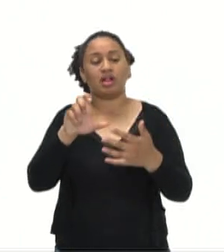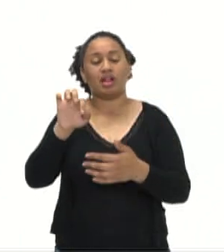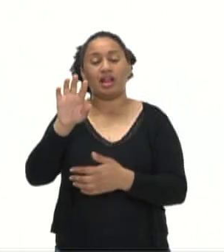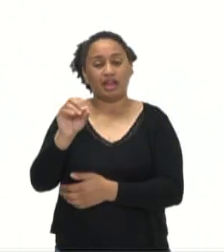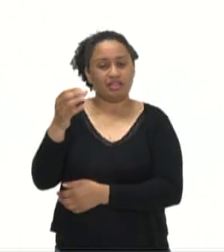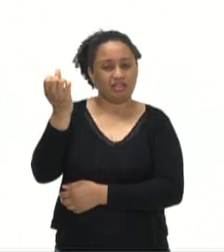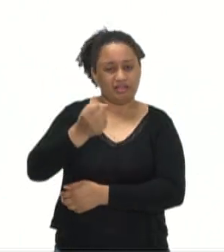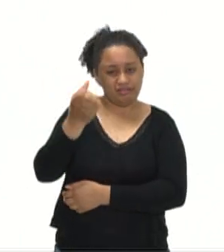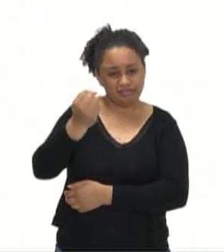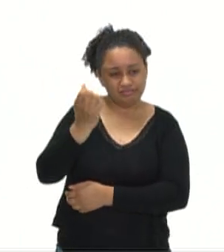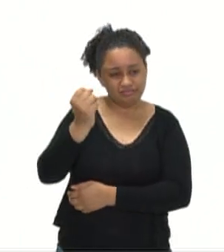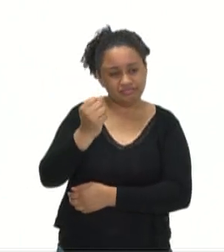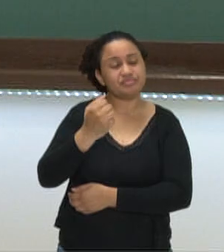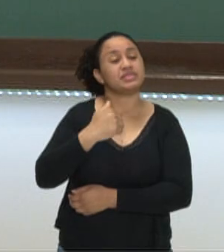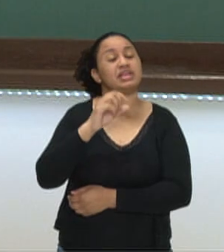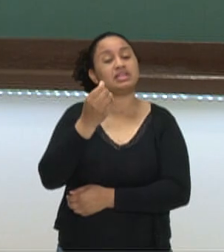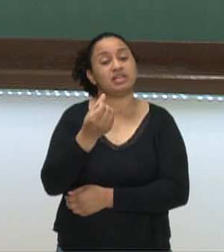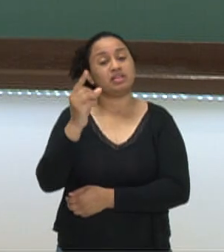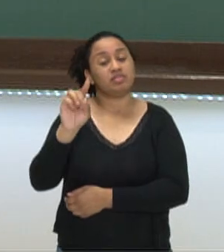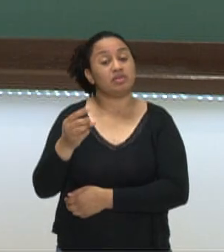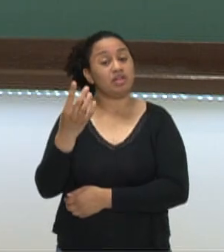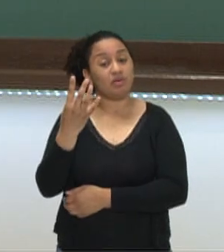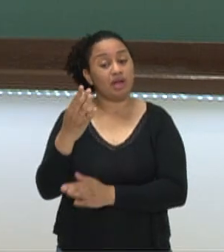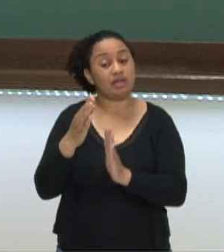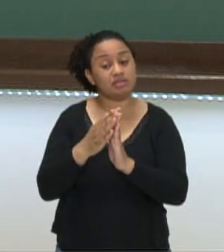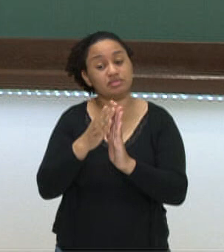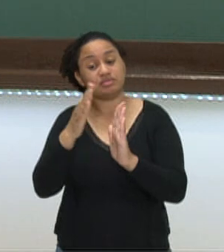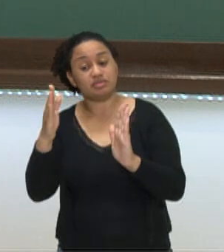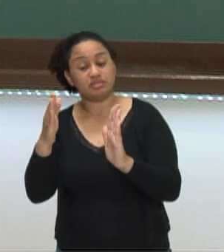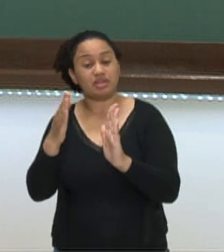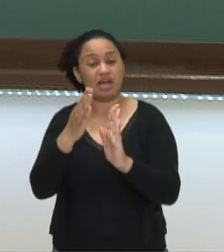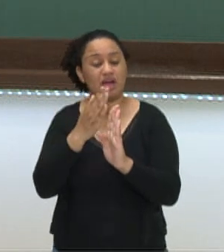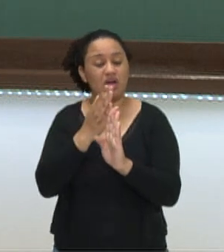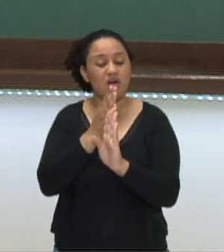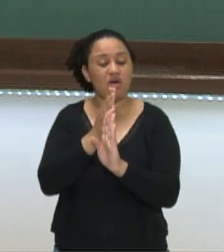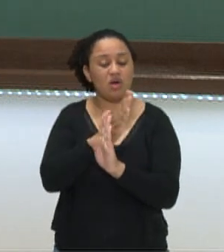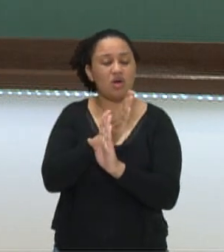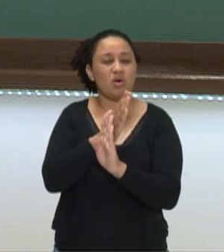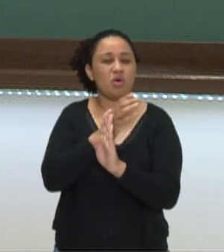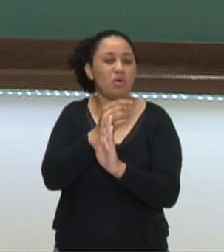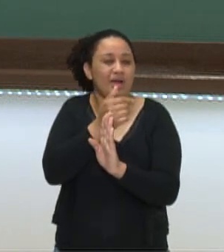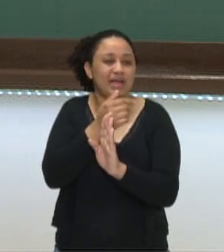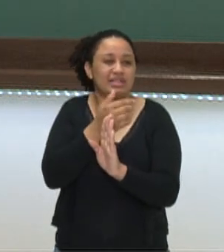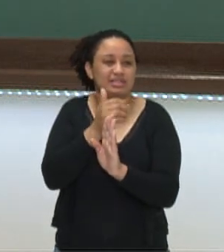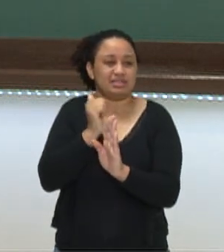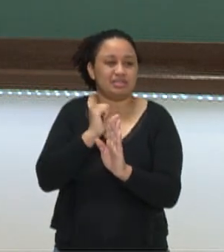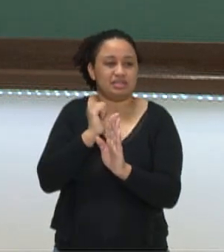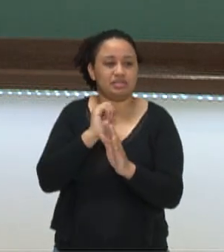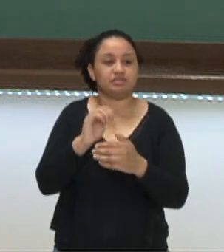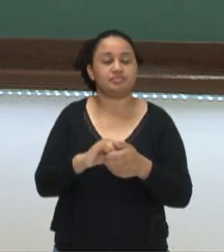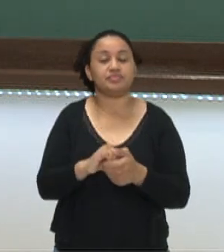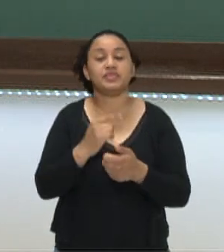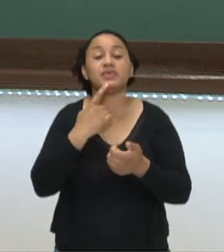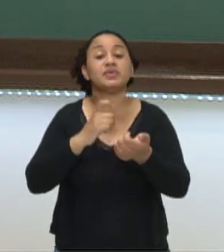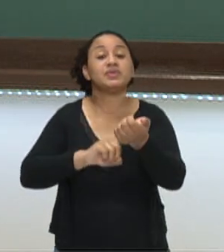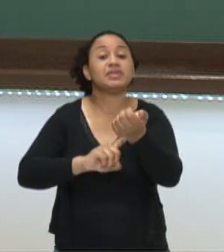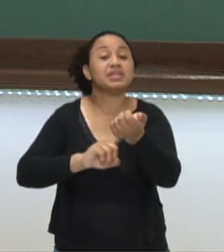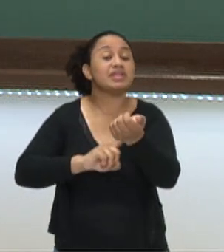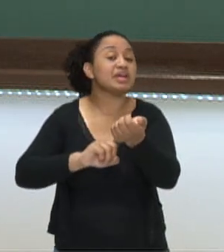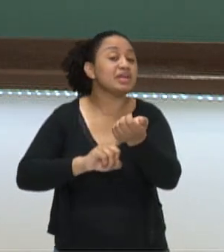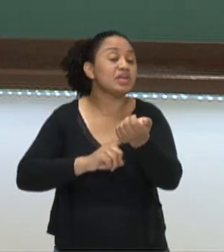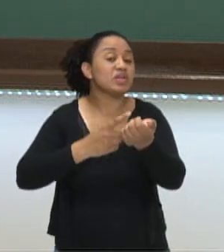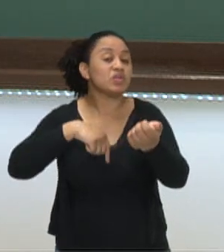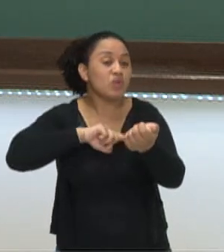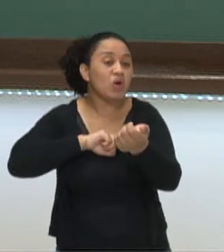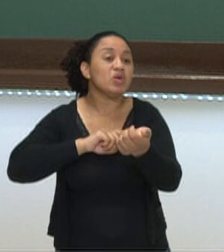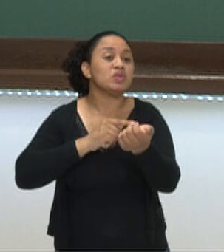de vaca, 6,4, então já é quase neutro, né, ainda é um pouco ácido. O sangue, o nosso sangue,